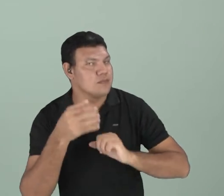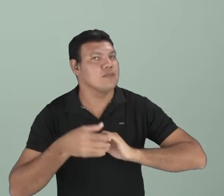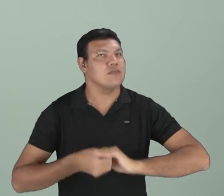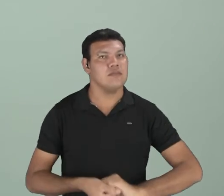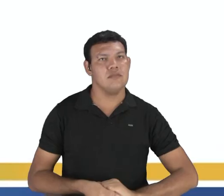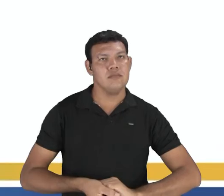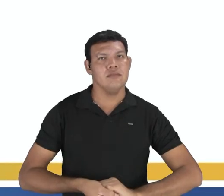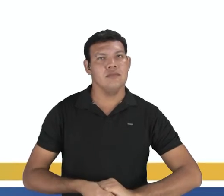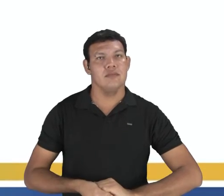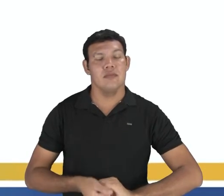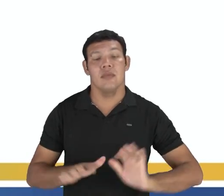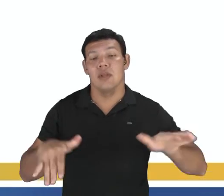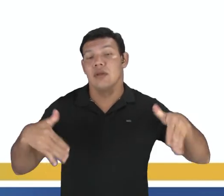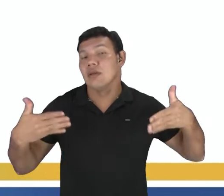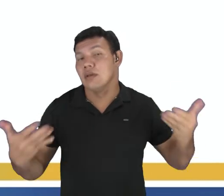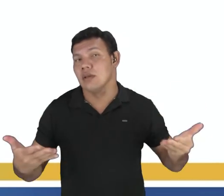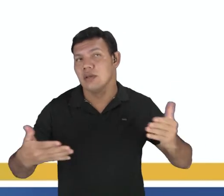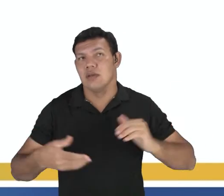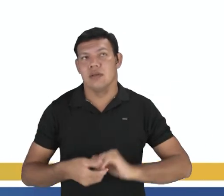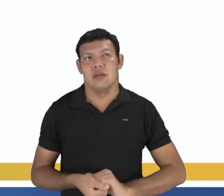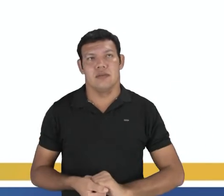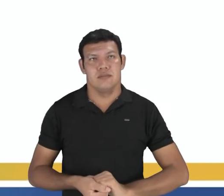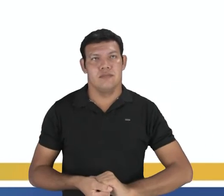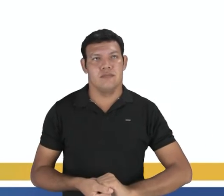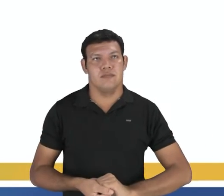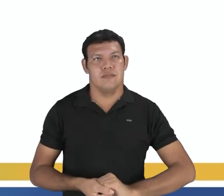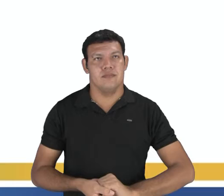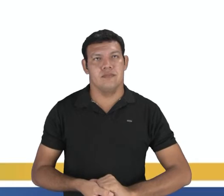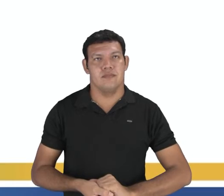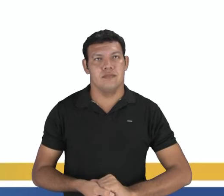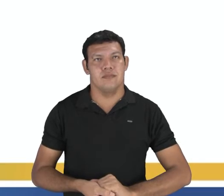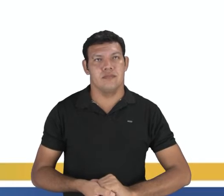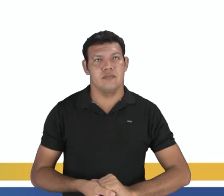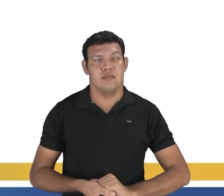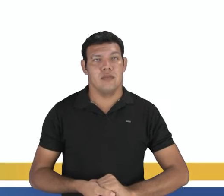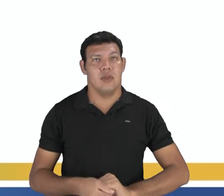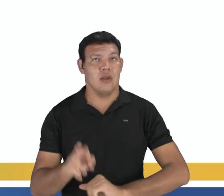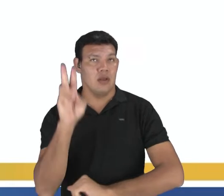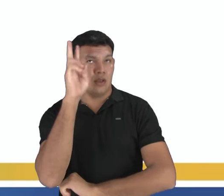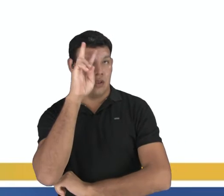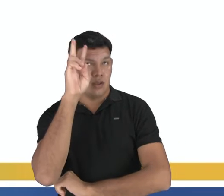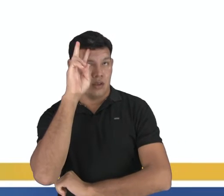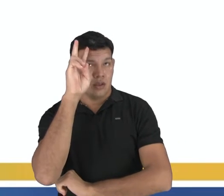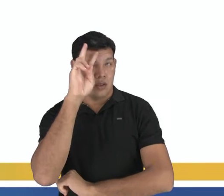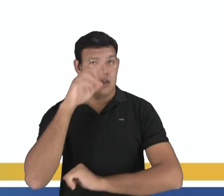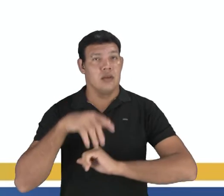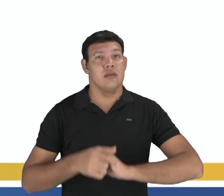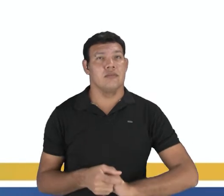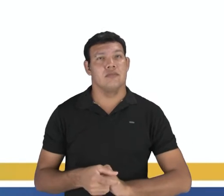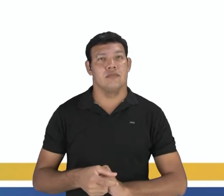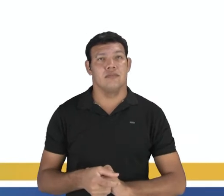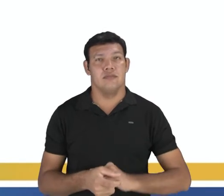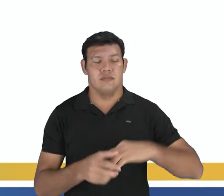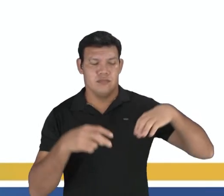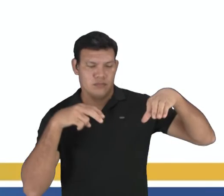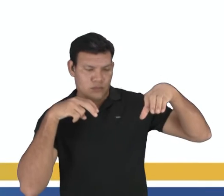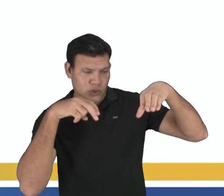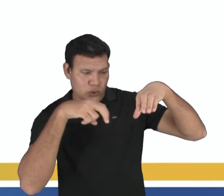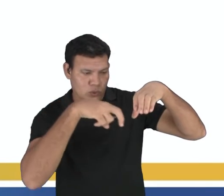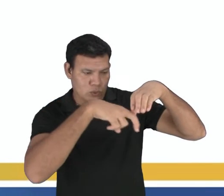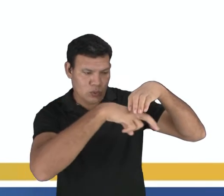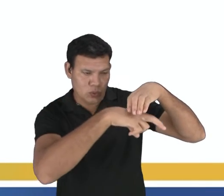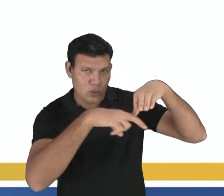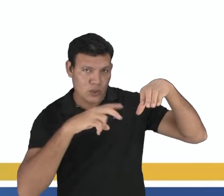bom então vamos lá de cru This is a story about a case of Man Family